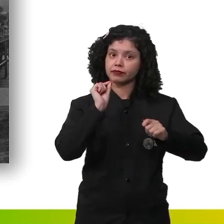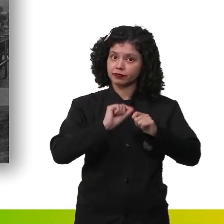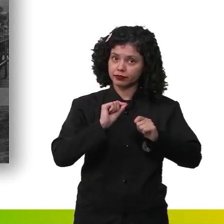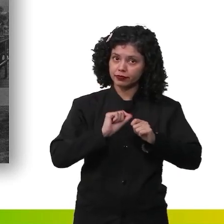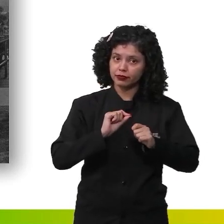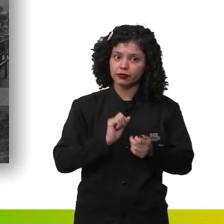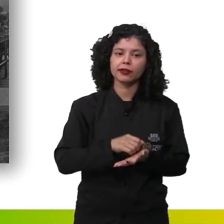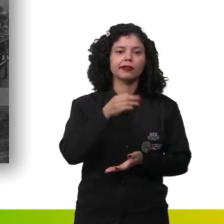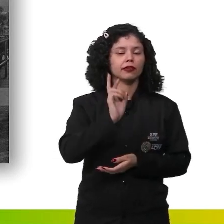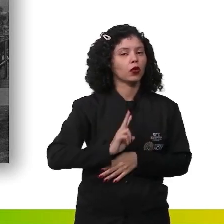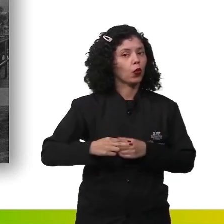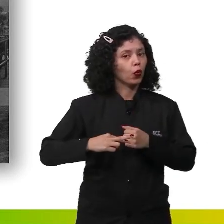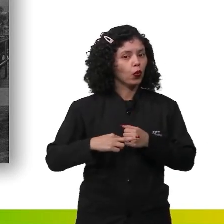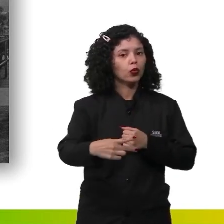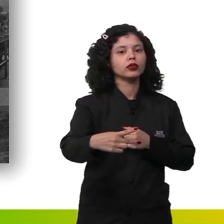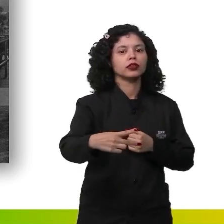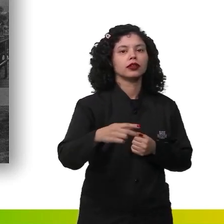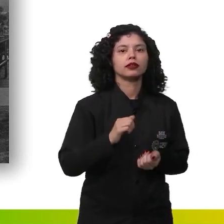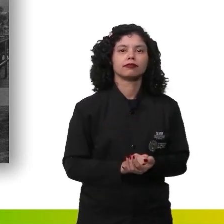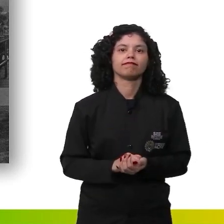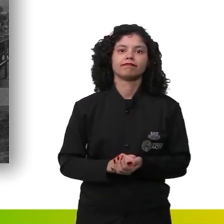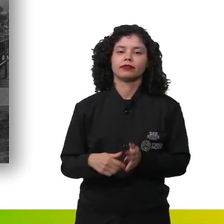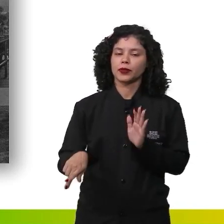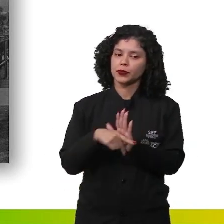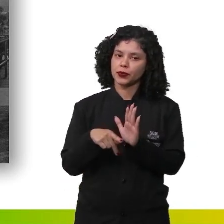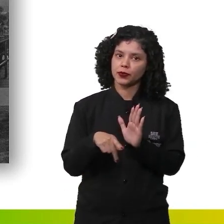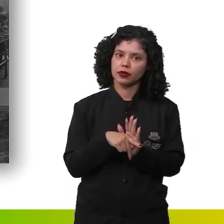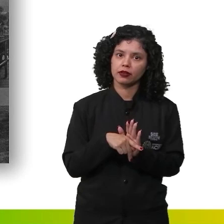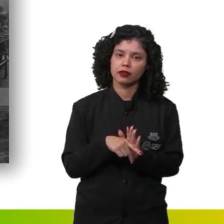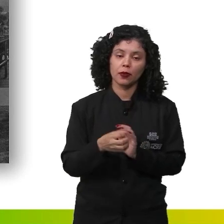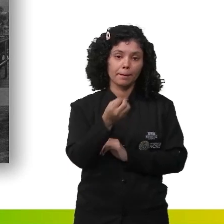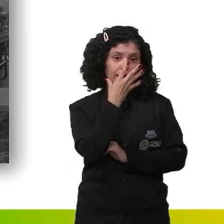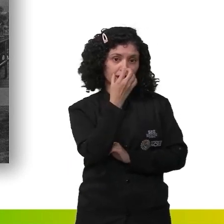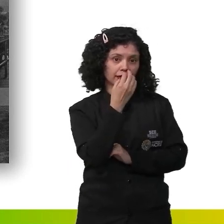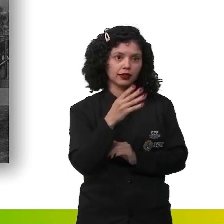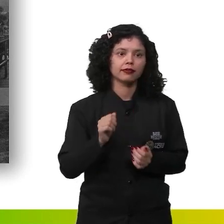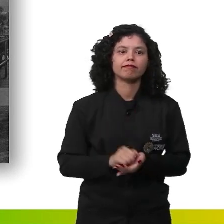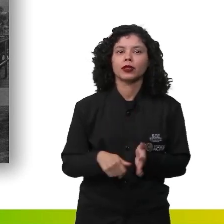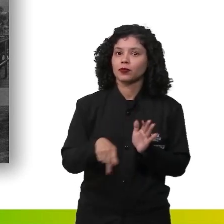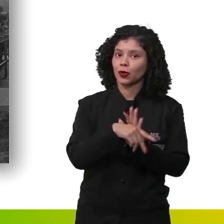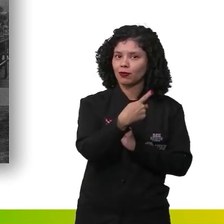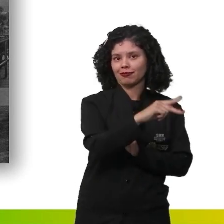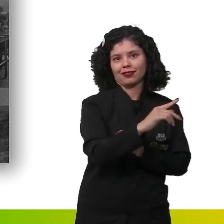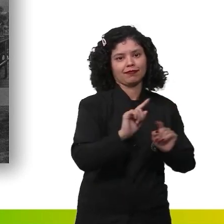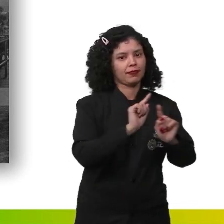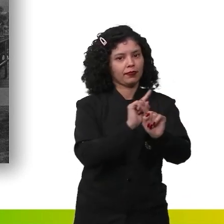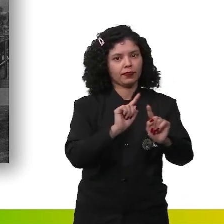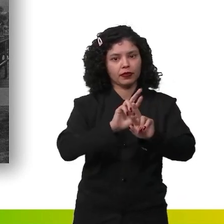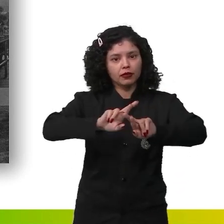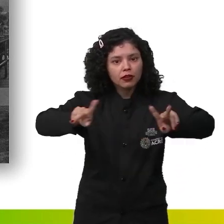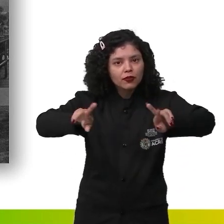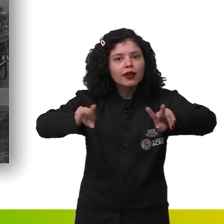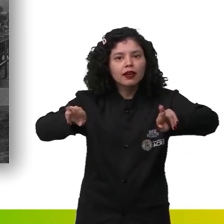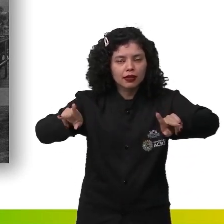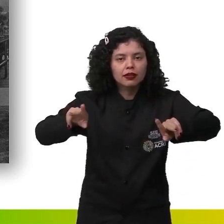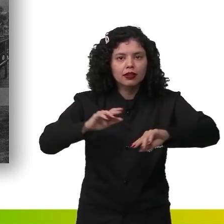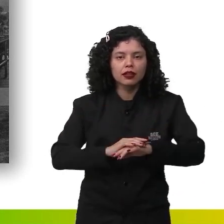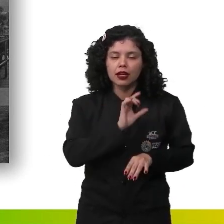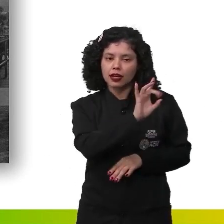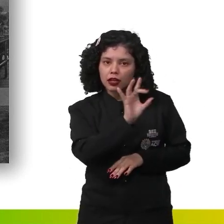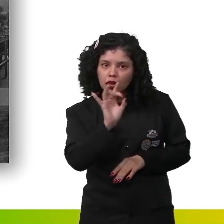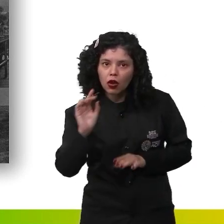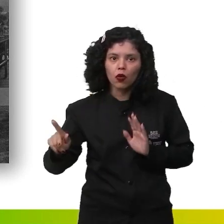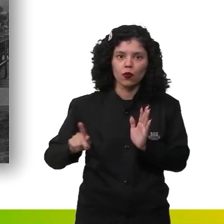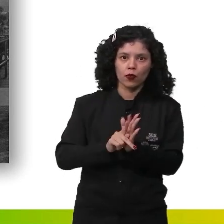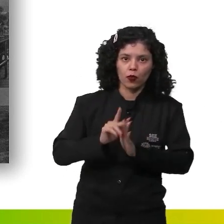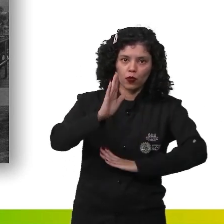fazer, consequentemente, não são tarefas que um fotógrafo executa, e vice-versa, cada um com a